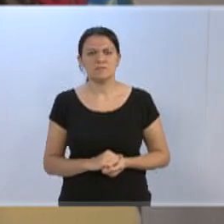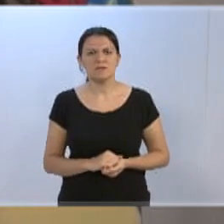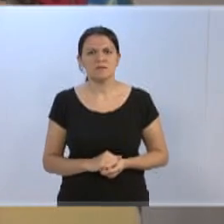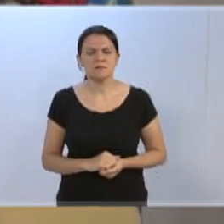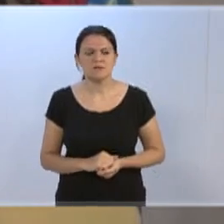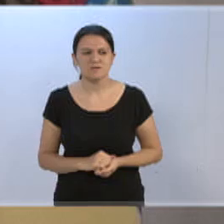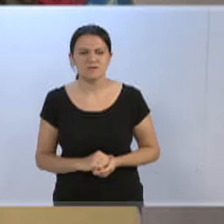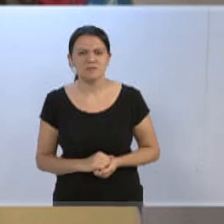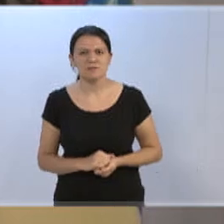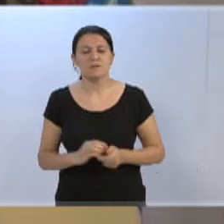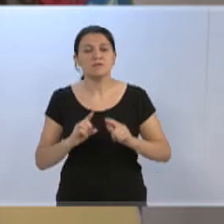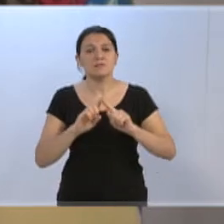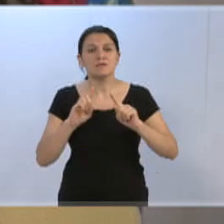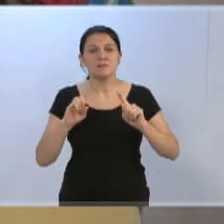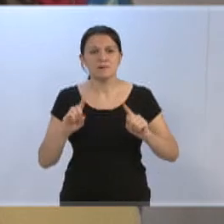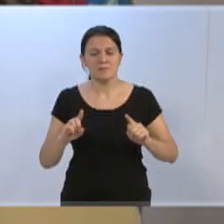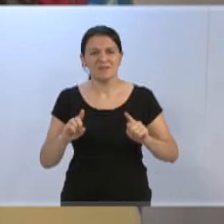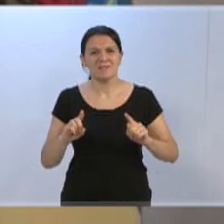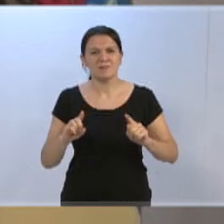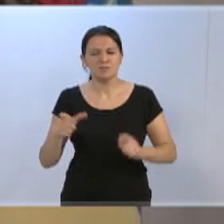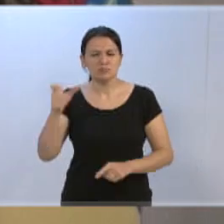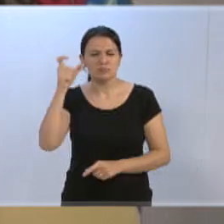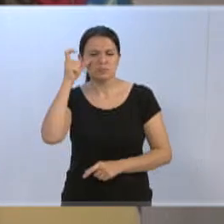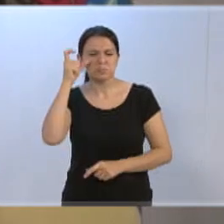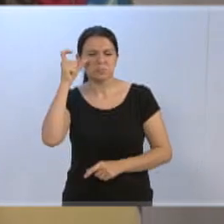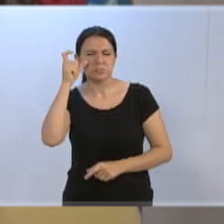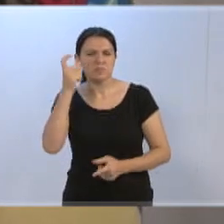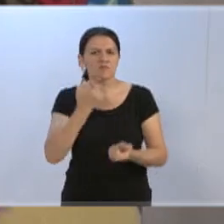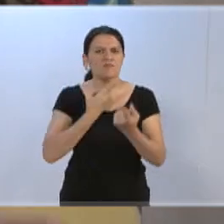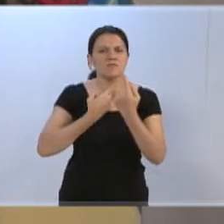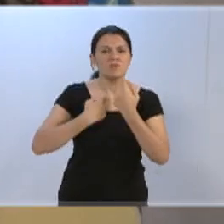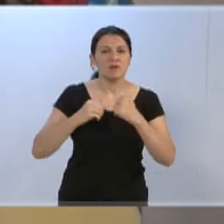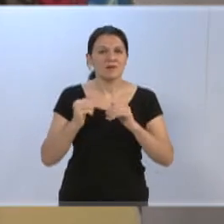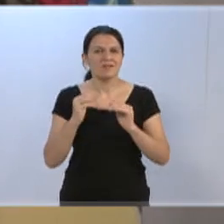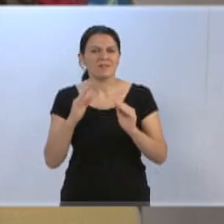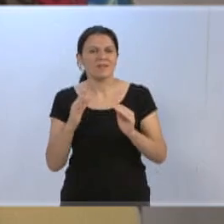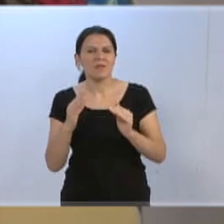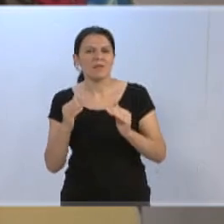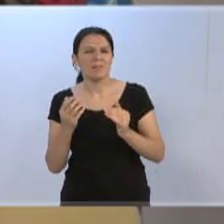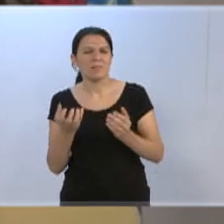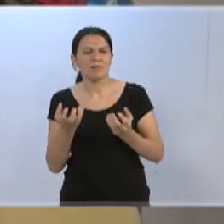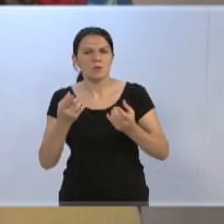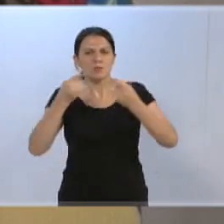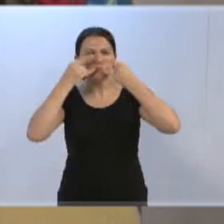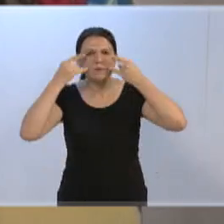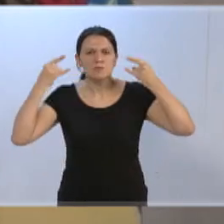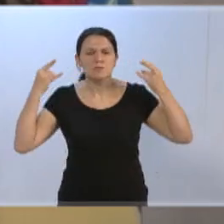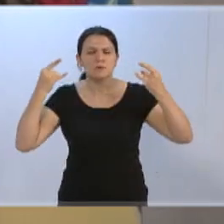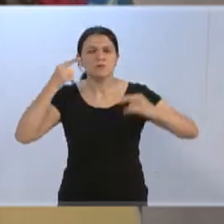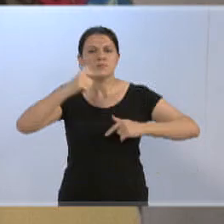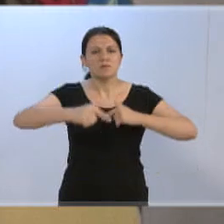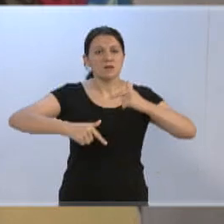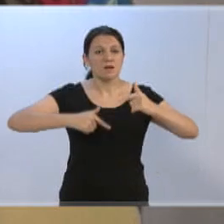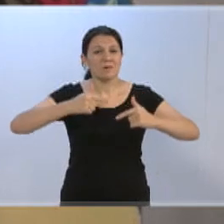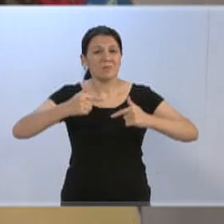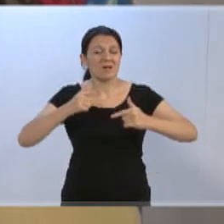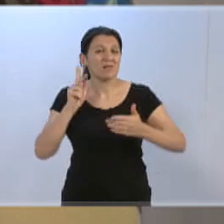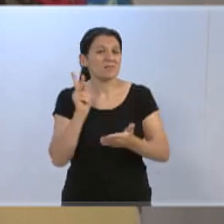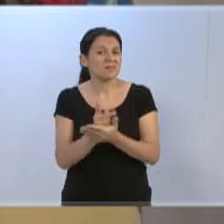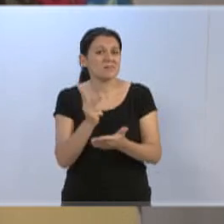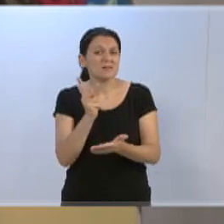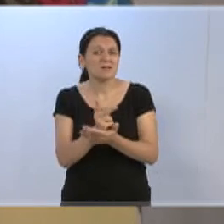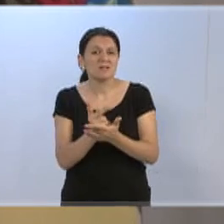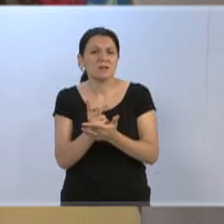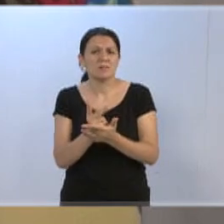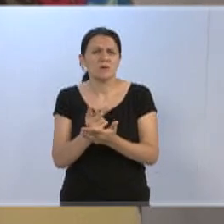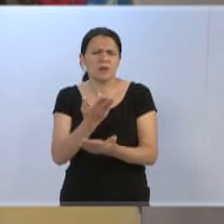Mas, constantemente, a ambição, os desejos de querer algo mais, os empregos que ele tem foram sempre, alguns